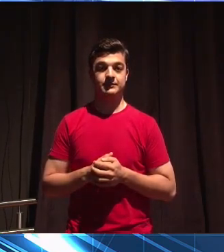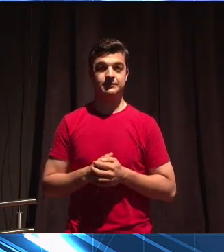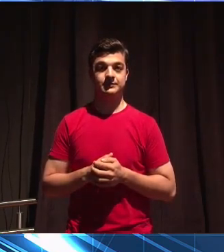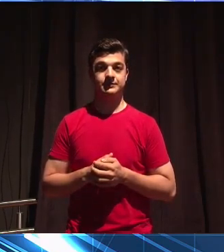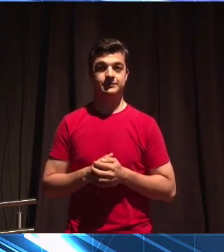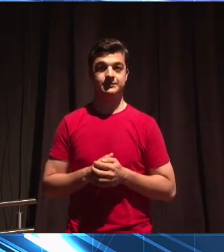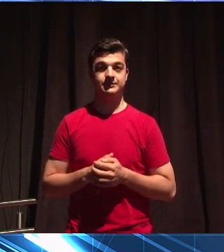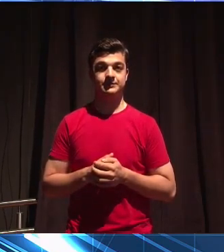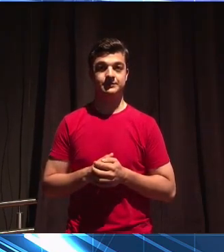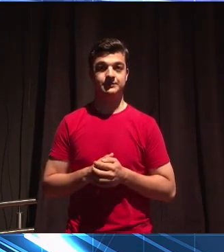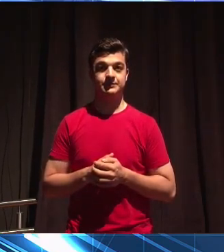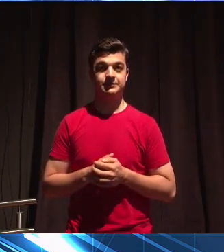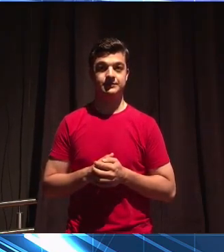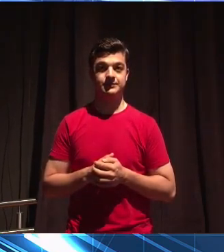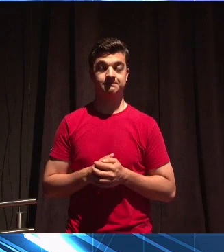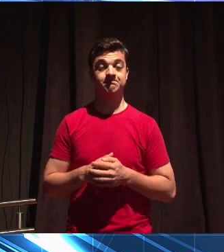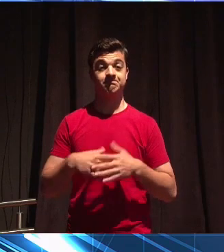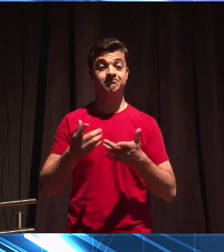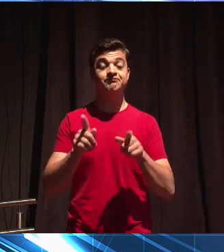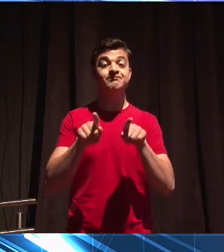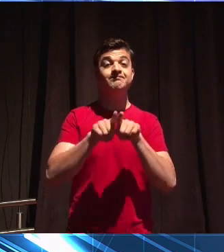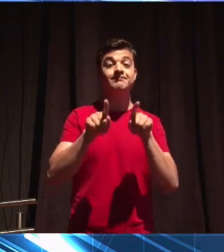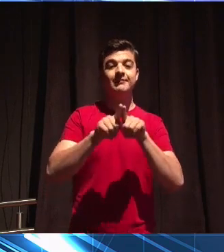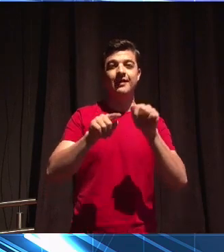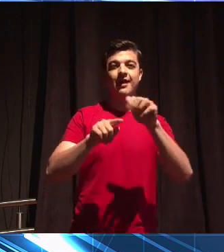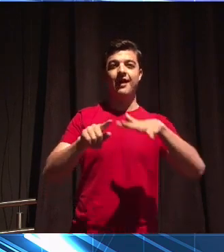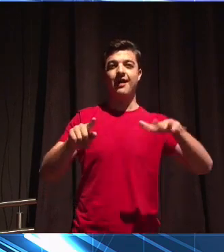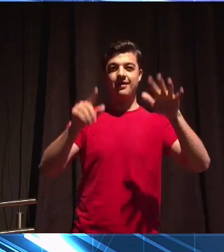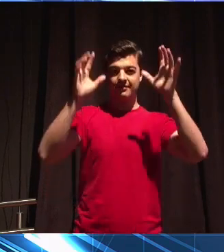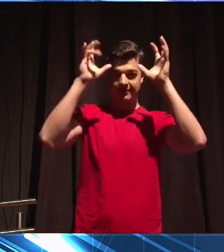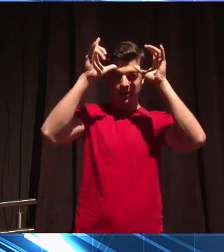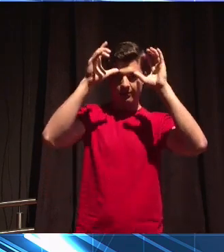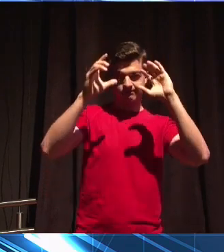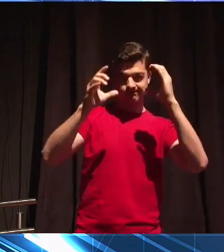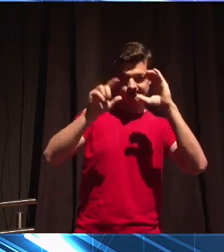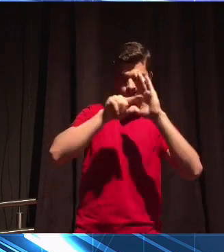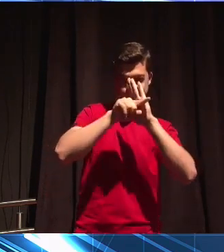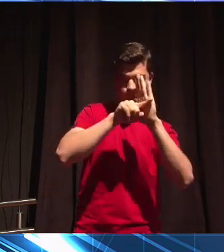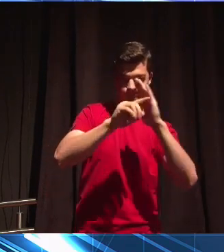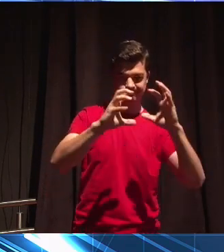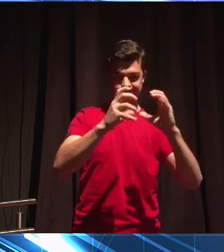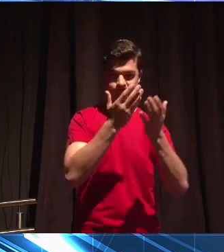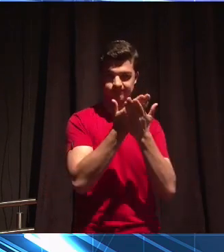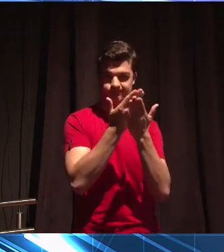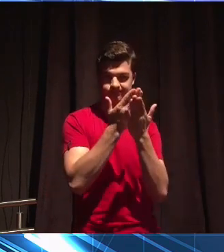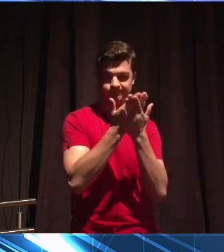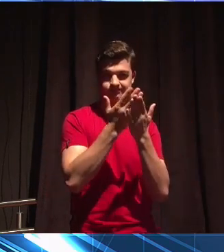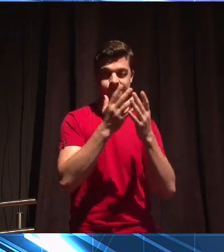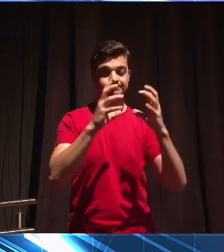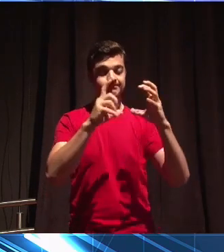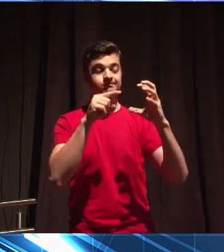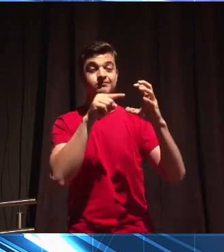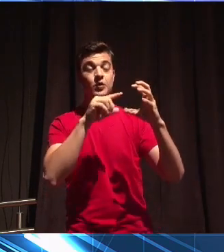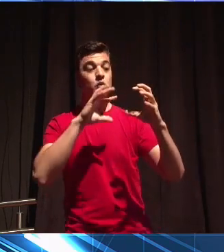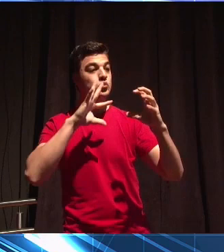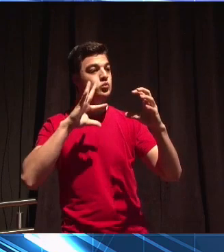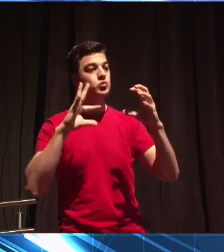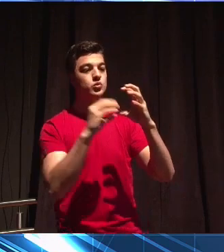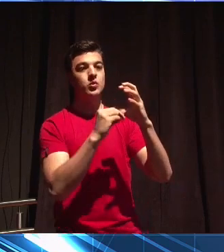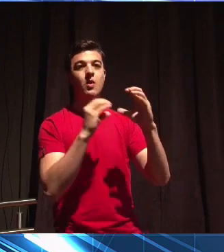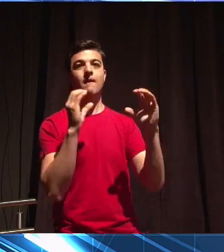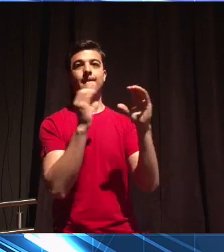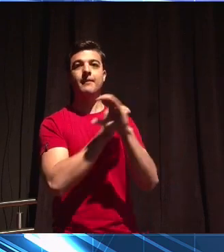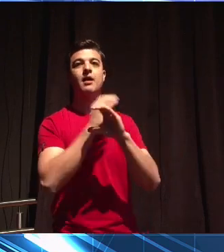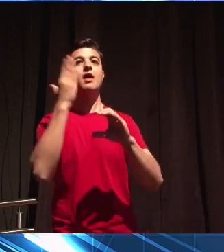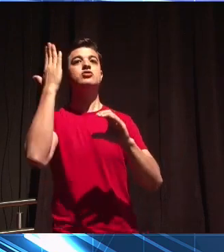gente pensa, por outro lado, na questão da neurociência, a gente tem a dificuldade porque a gente não sabe ainda como o cérebro funciona na totalidade. Tem